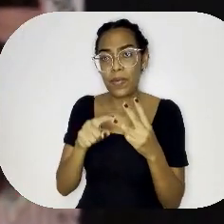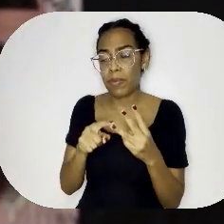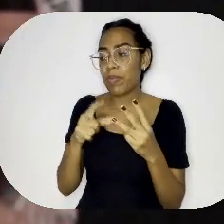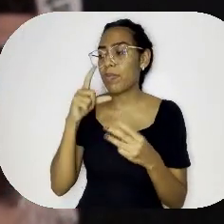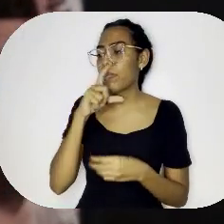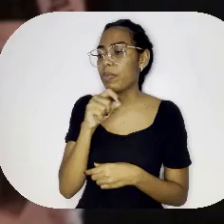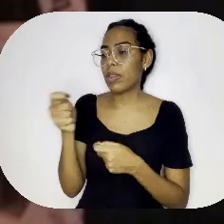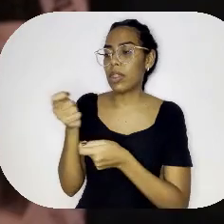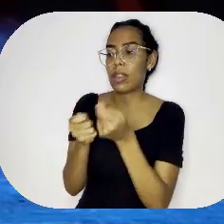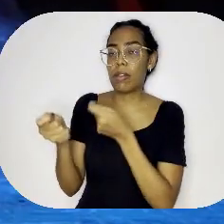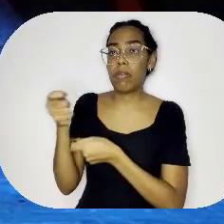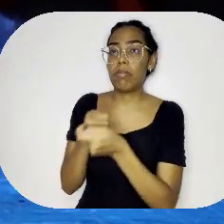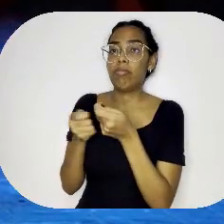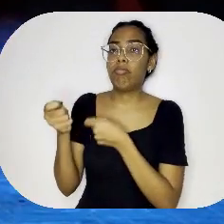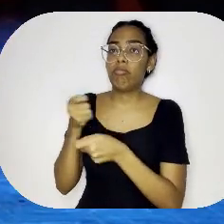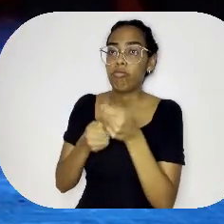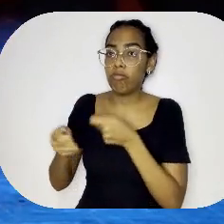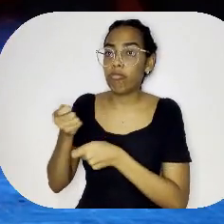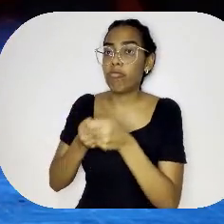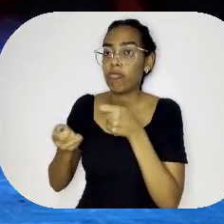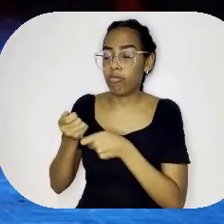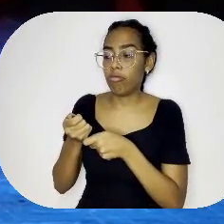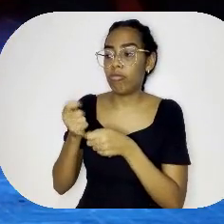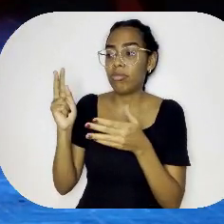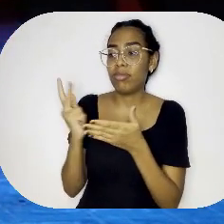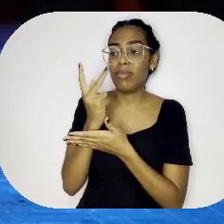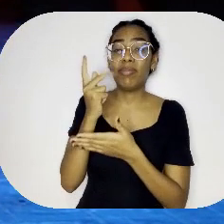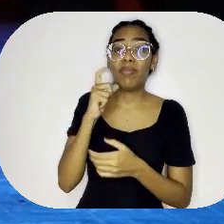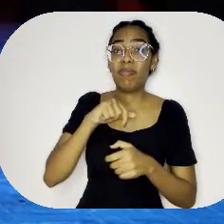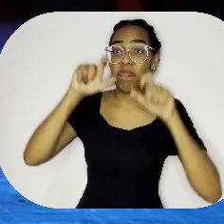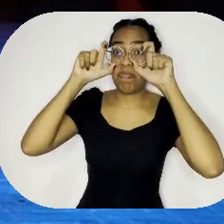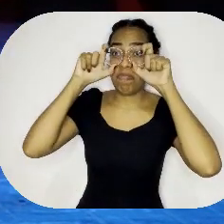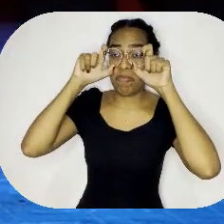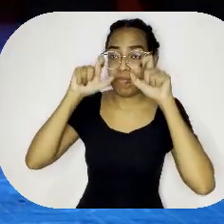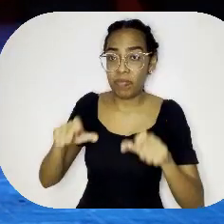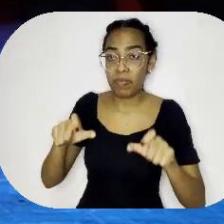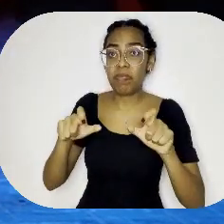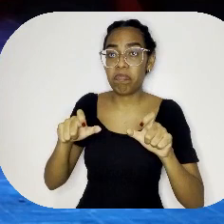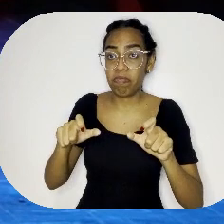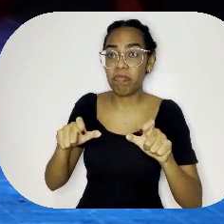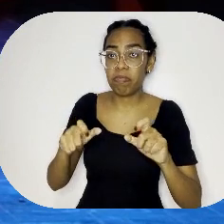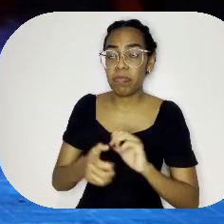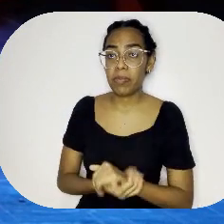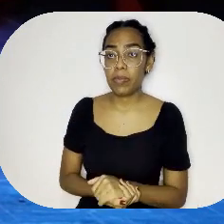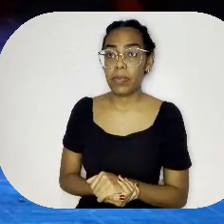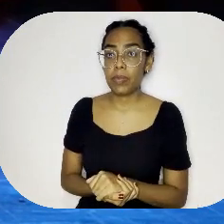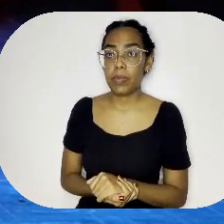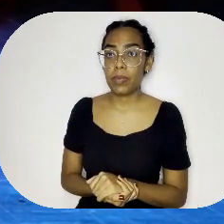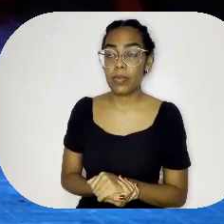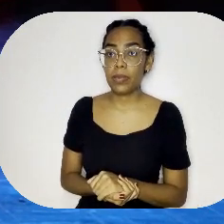verdade, honra, vergonha! Quem a pôs neste secrócio? Negócio! Quem causa